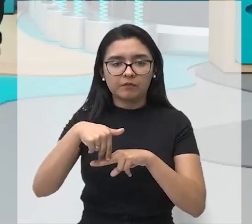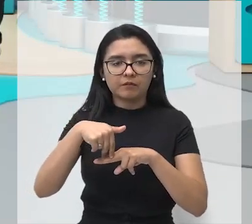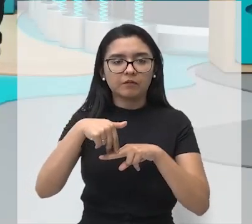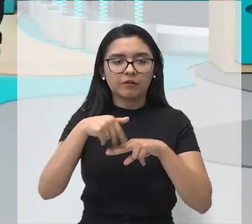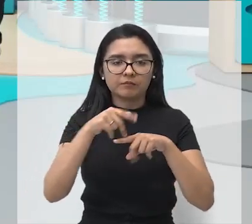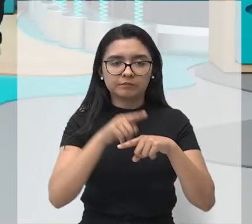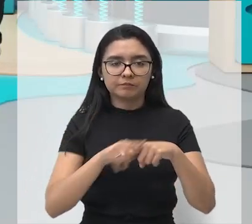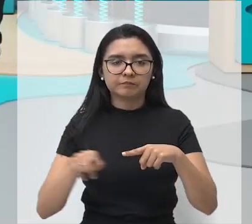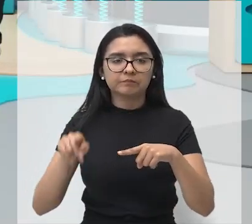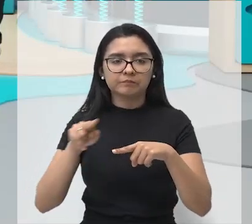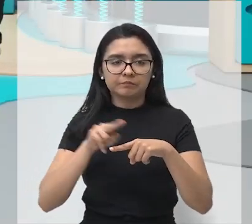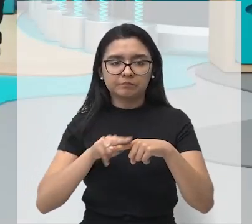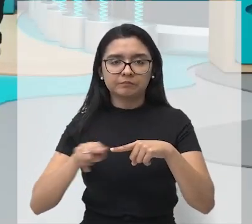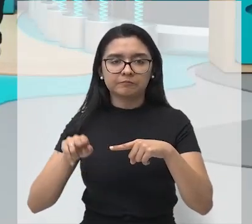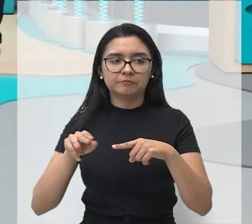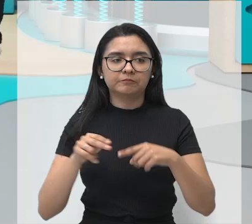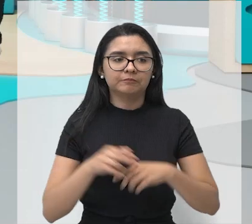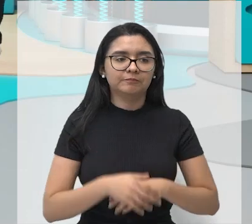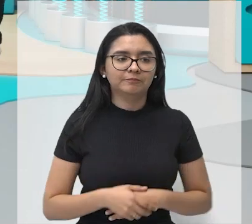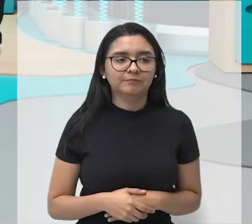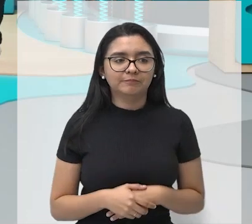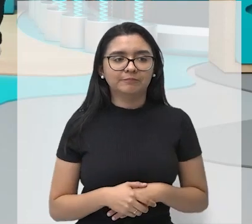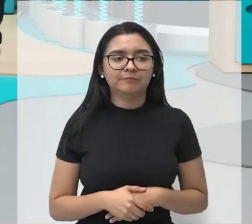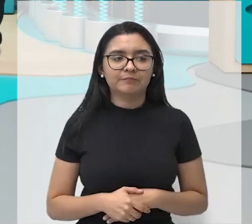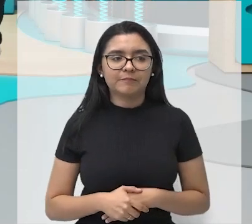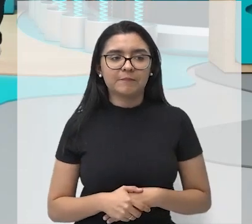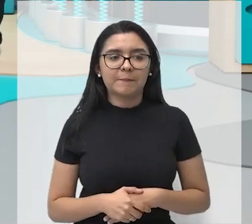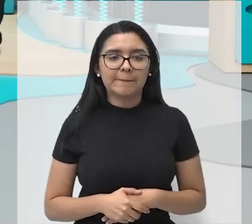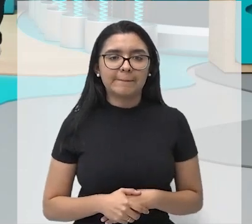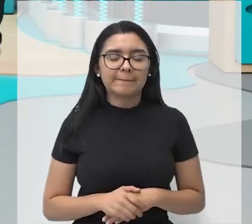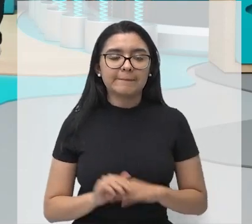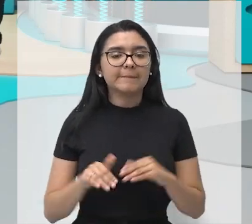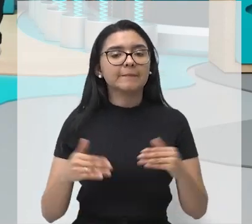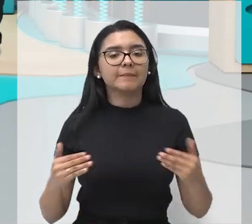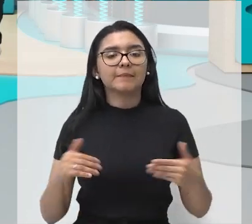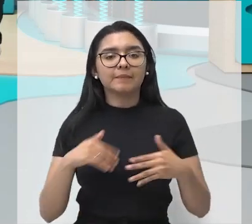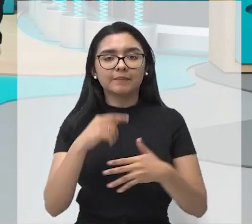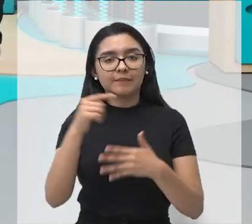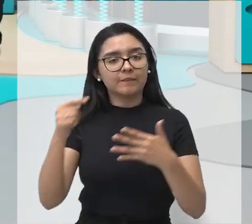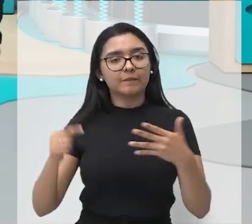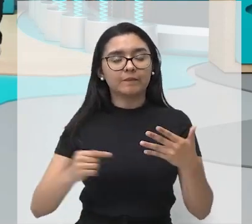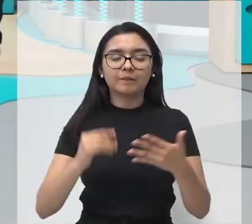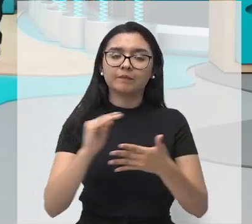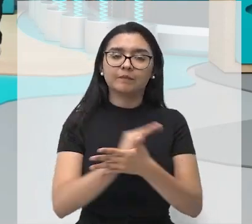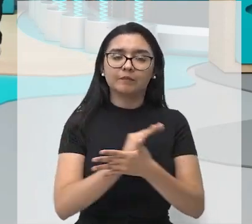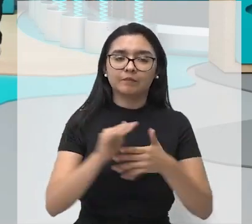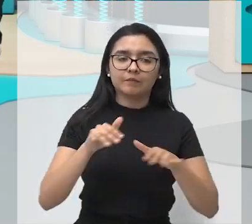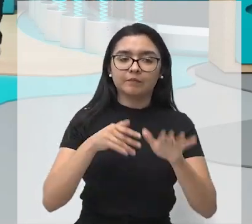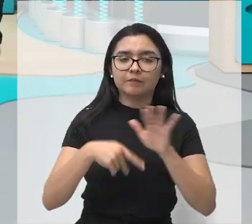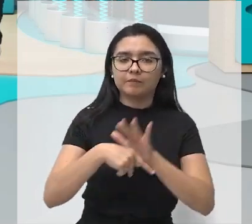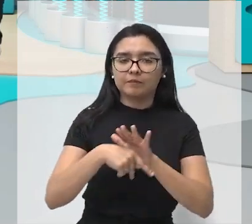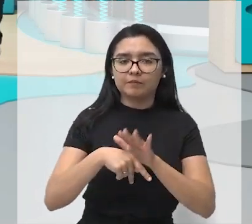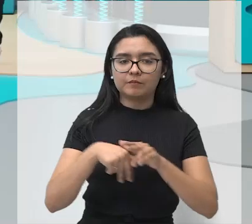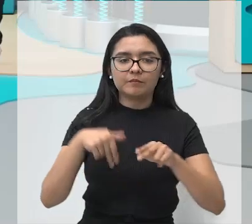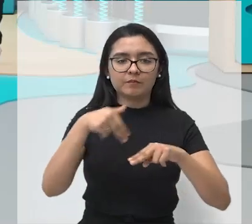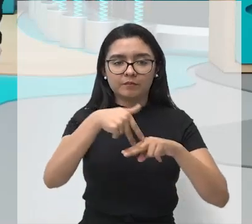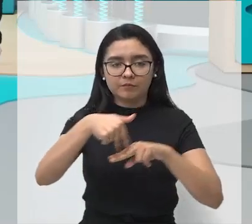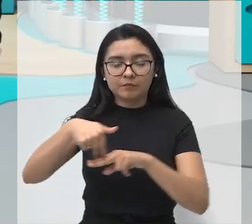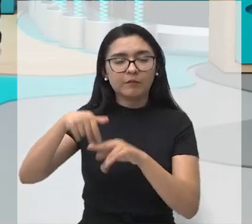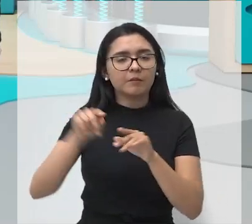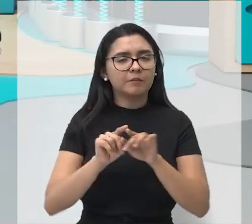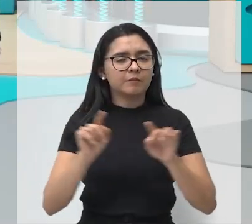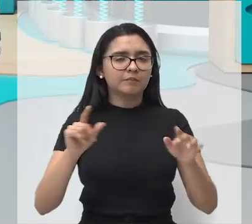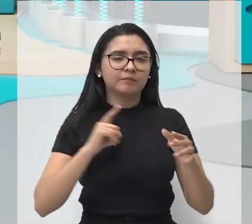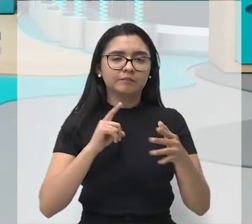no caso, o skate do chão, tá bom? Então, essas são algumas manobras existentes dentro do skate, mas